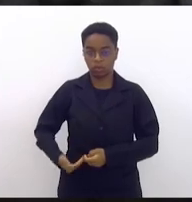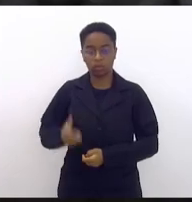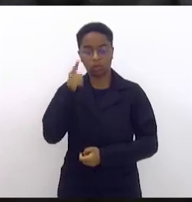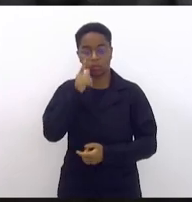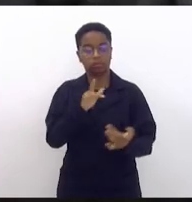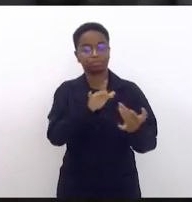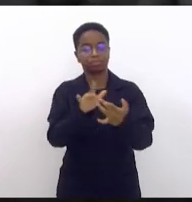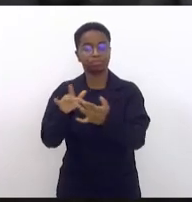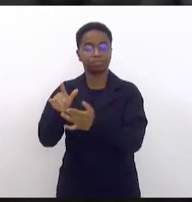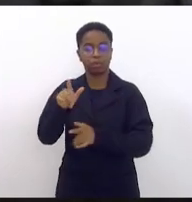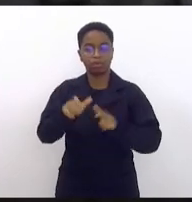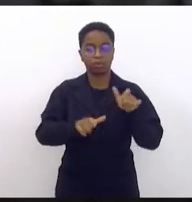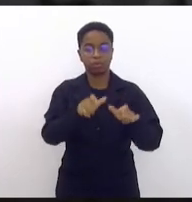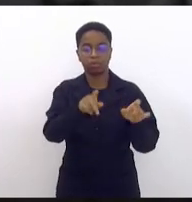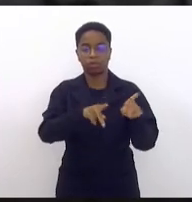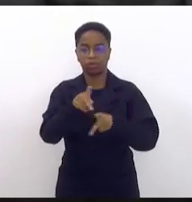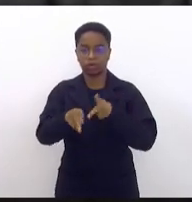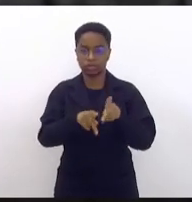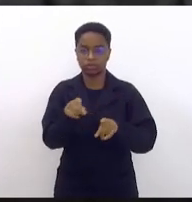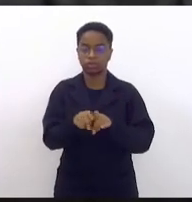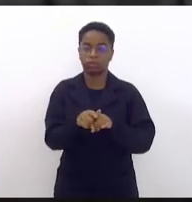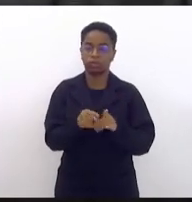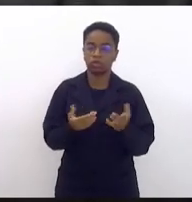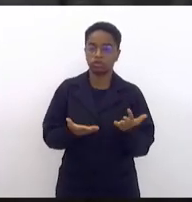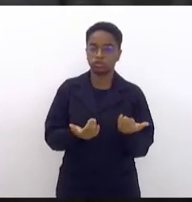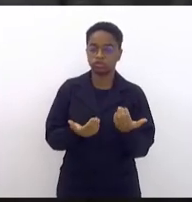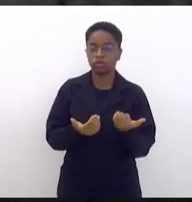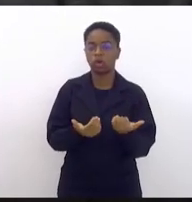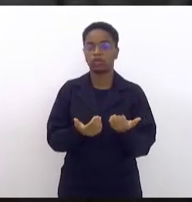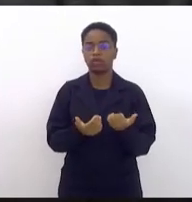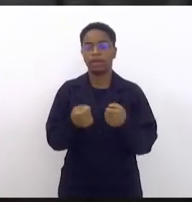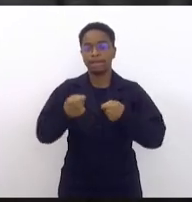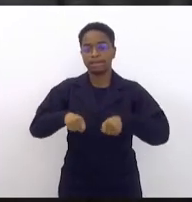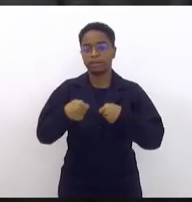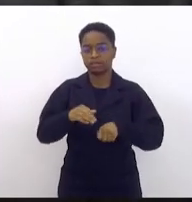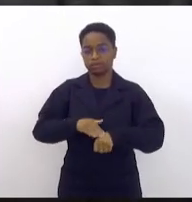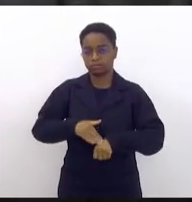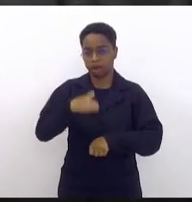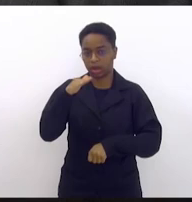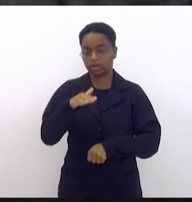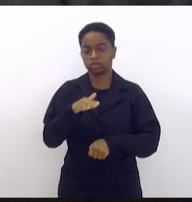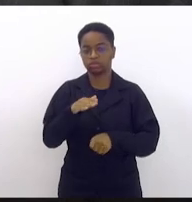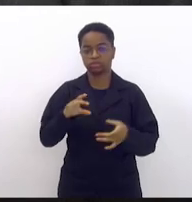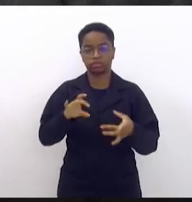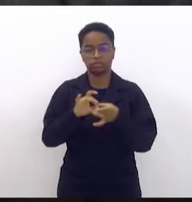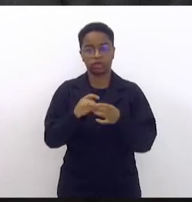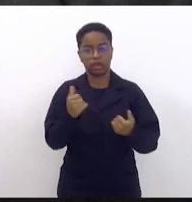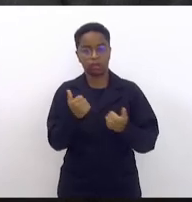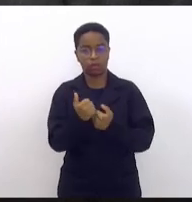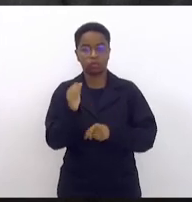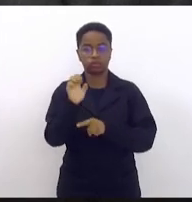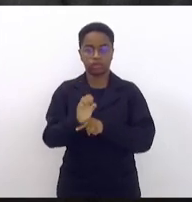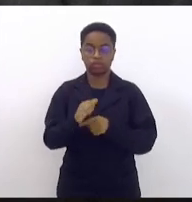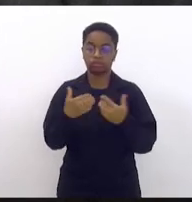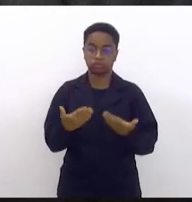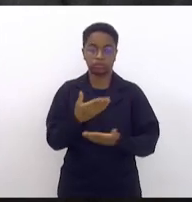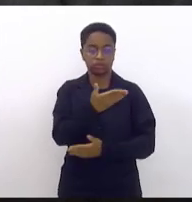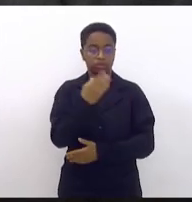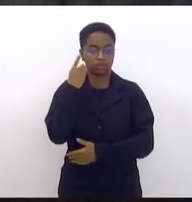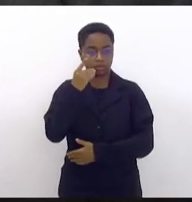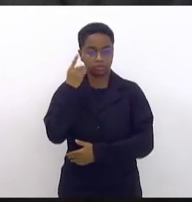nas comunidades nos jovens mais carentes que mais necessitam do Estado então Vinícius cozolino